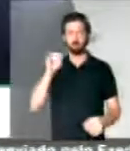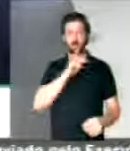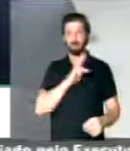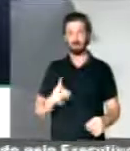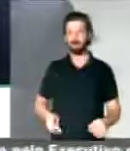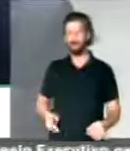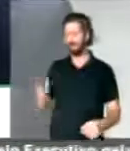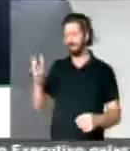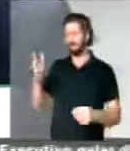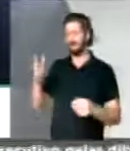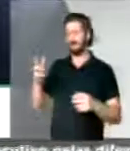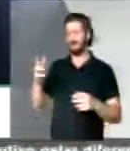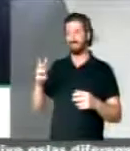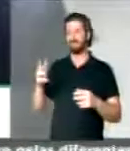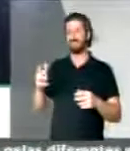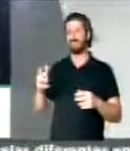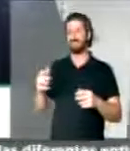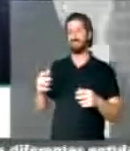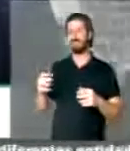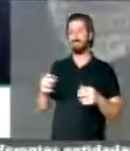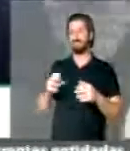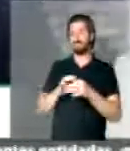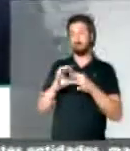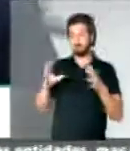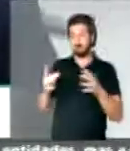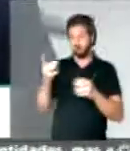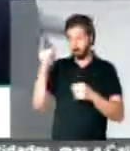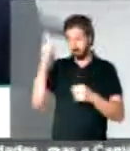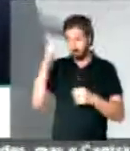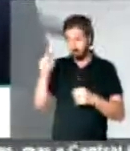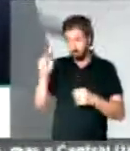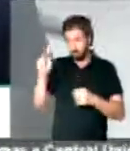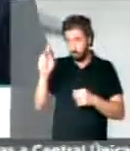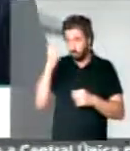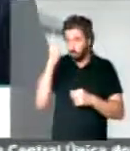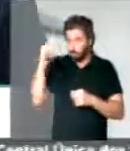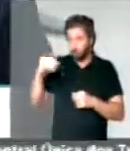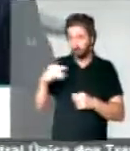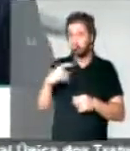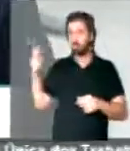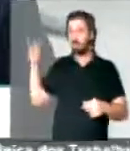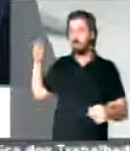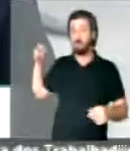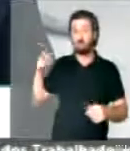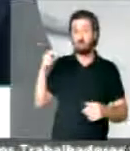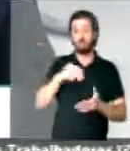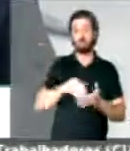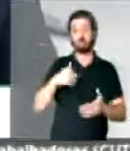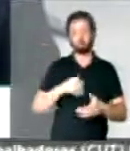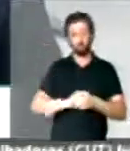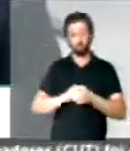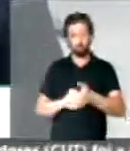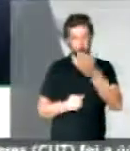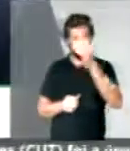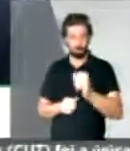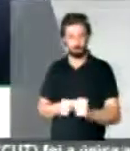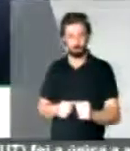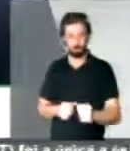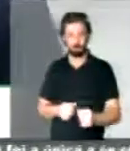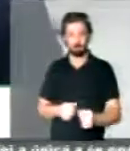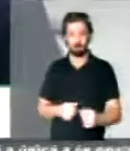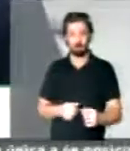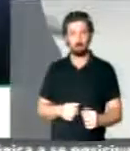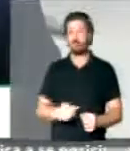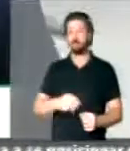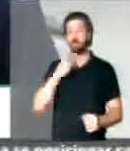honra da nossa bancada preside essa sessão, conceder a Vossa Excelência mais um minuto, é só vir correndo no meu gabinete para cumprimentá-lo, saudá-lo